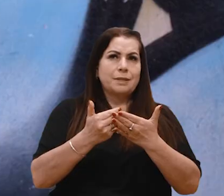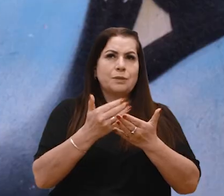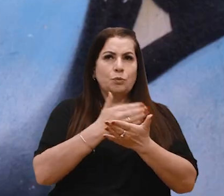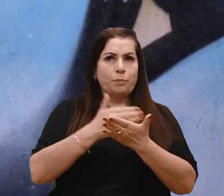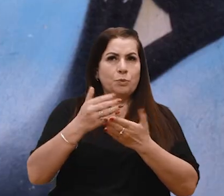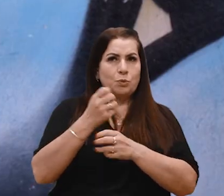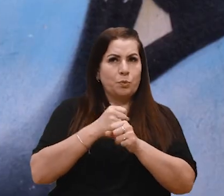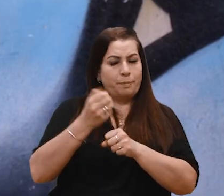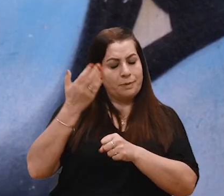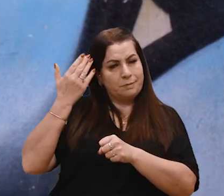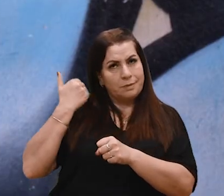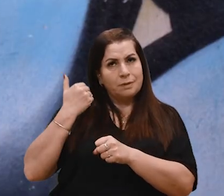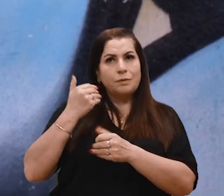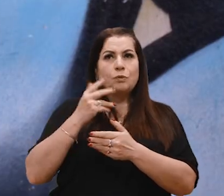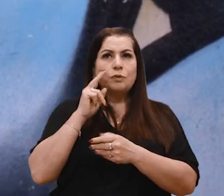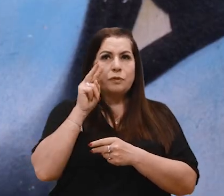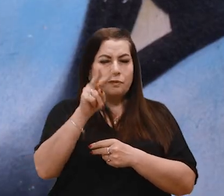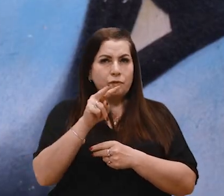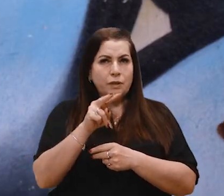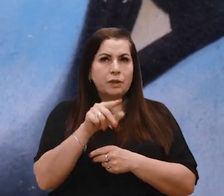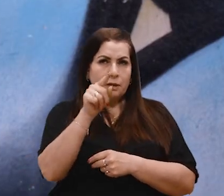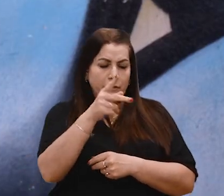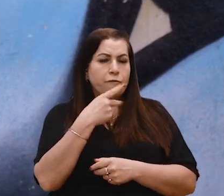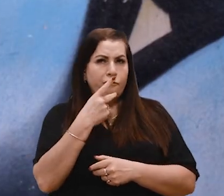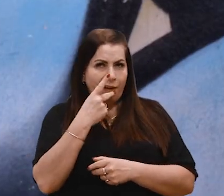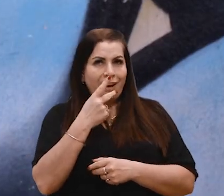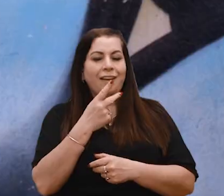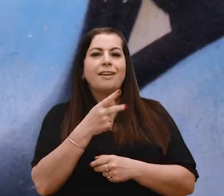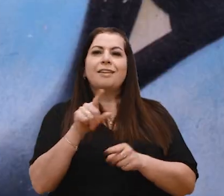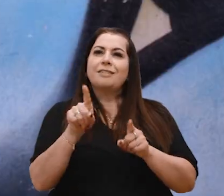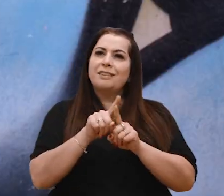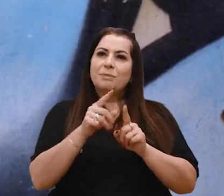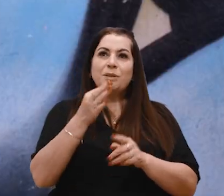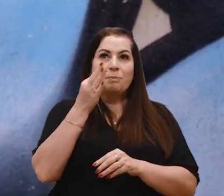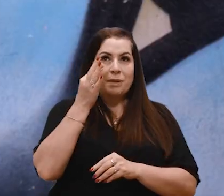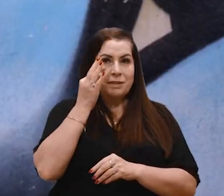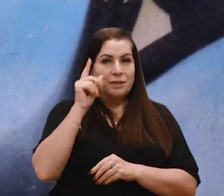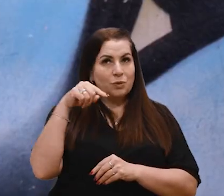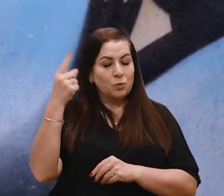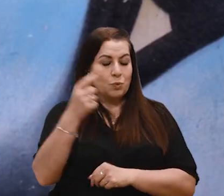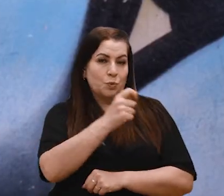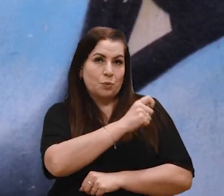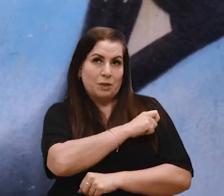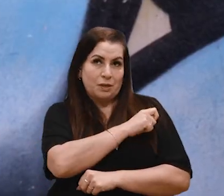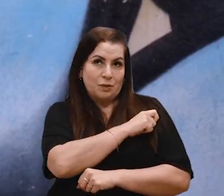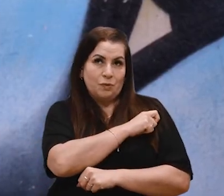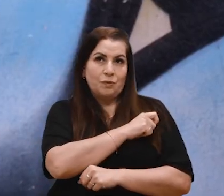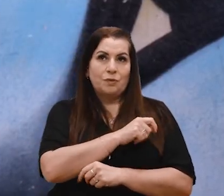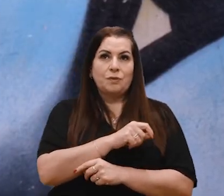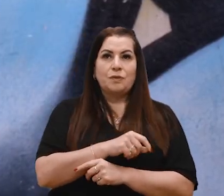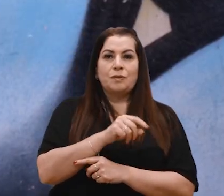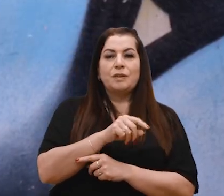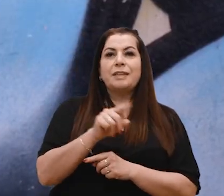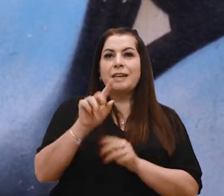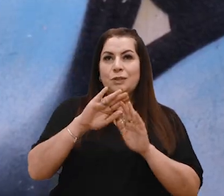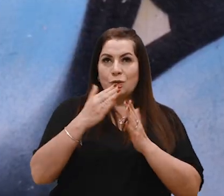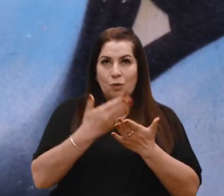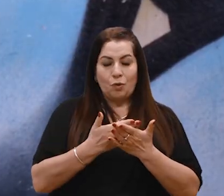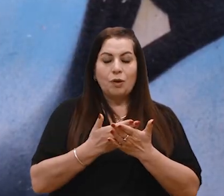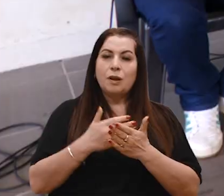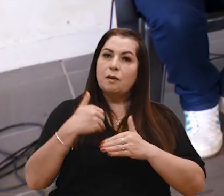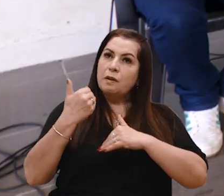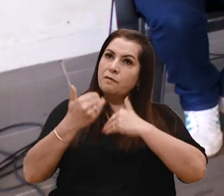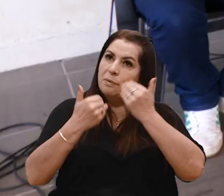esse processo que se iniciou ano passado, quando a gente viu o Wilkins falar, que teve também a presença dos outros estudantes aqui do